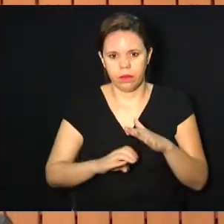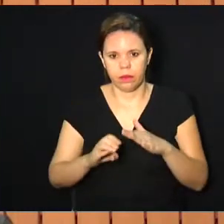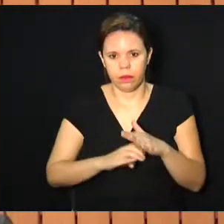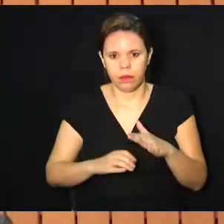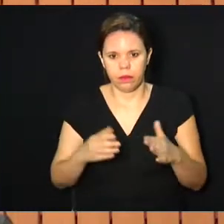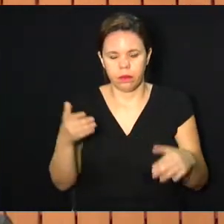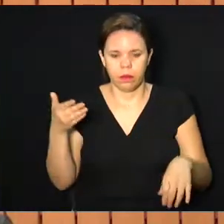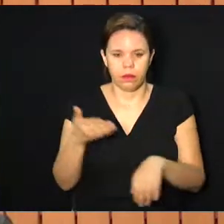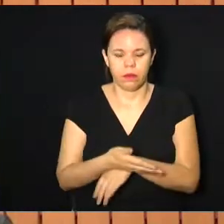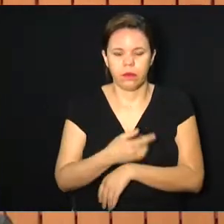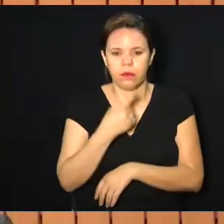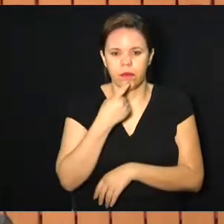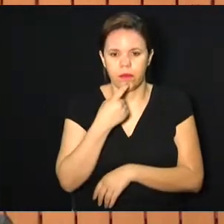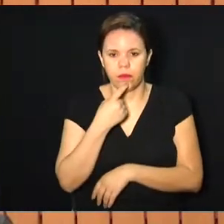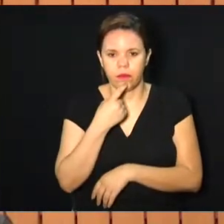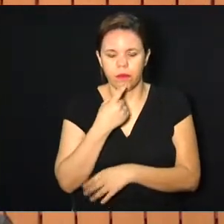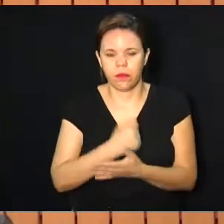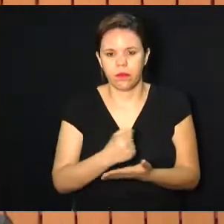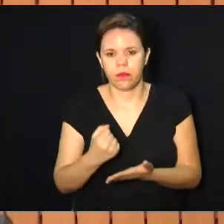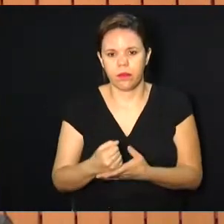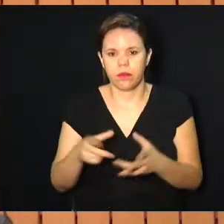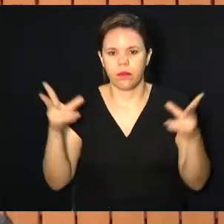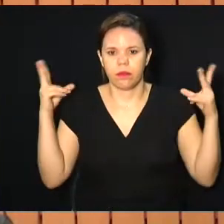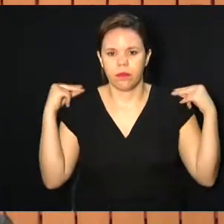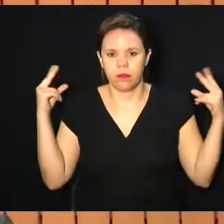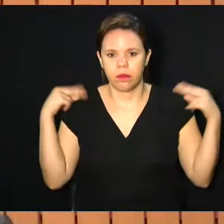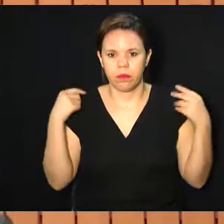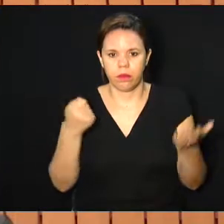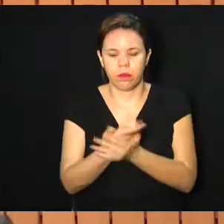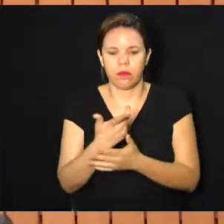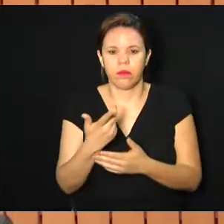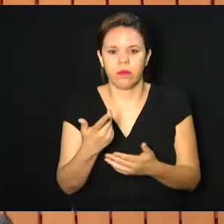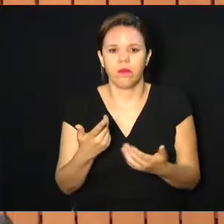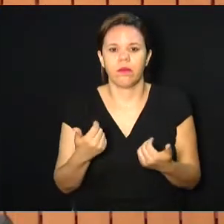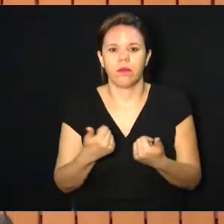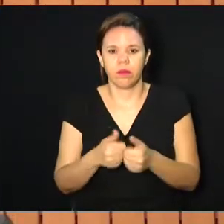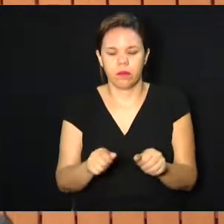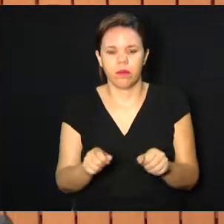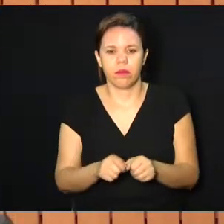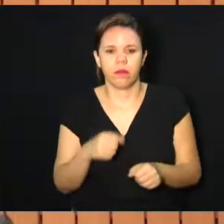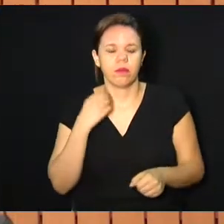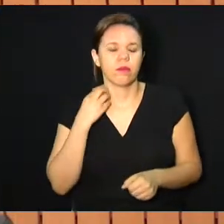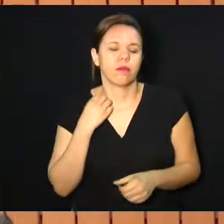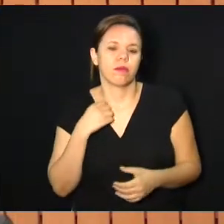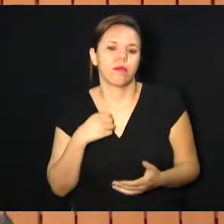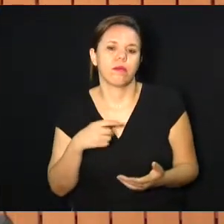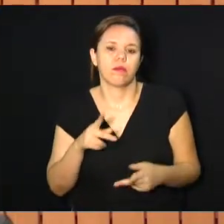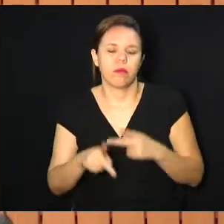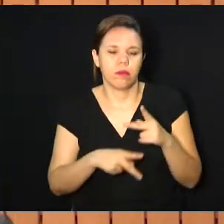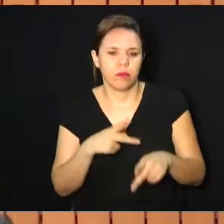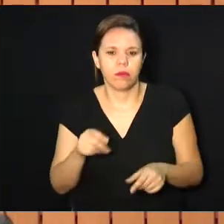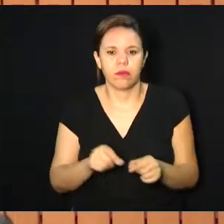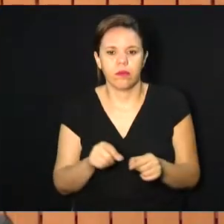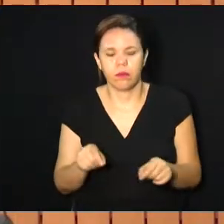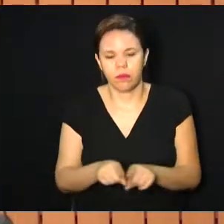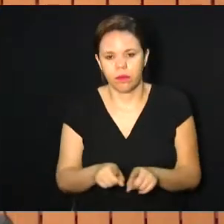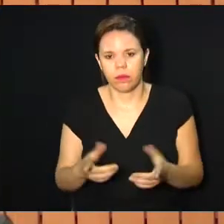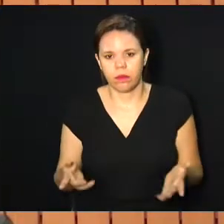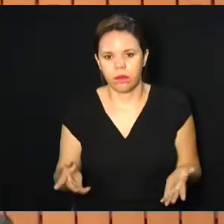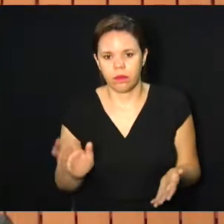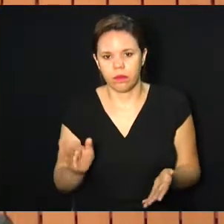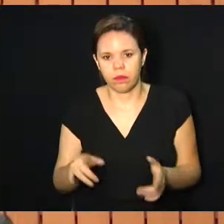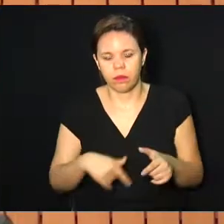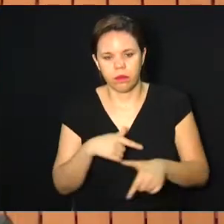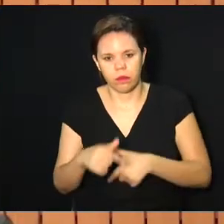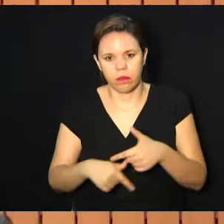entrar em Campinas, contratar motorista, comprar ônibus, contratar cobradores. Então, isso leva também uma vantagem grande a quem já está